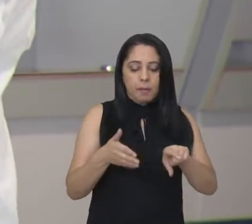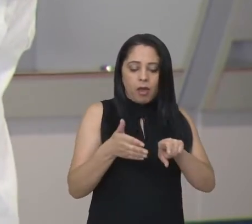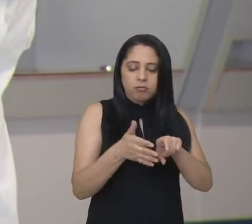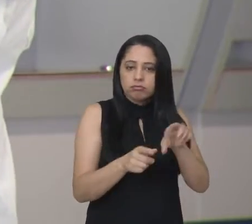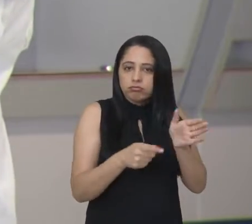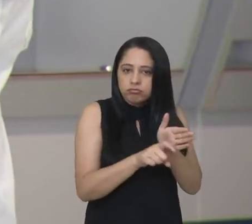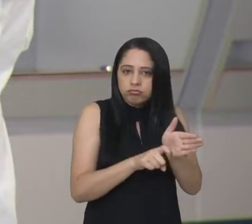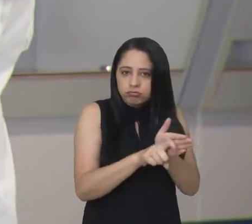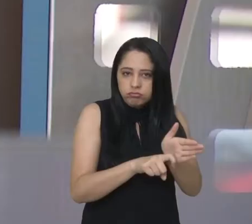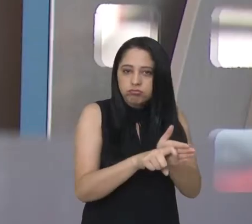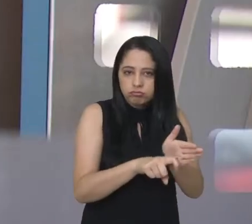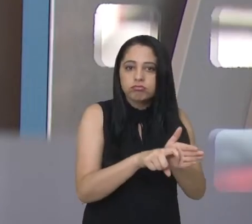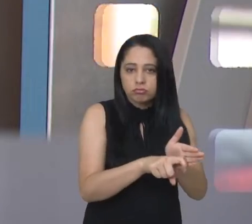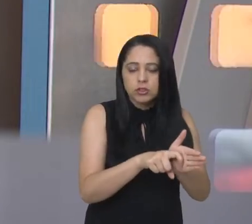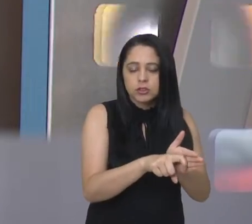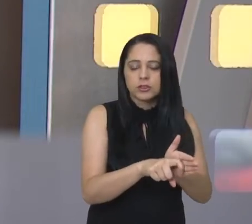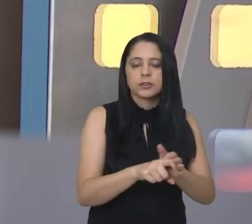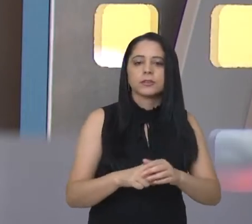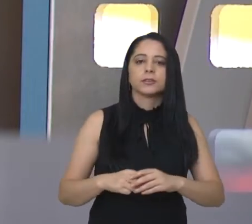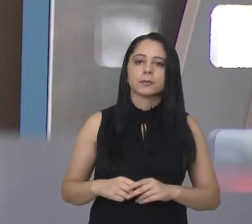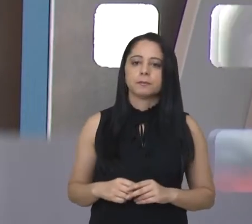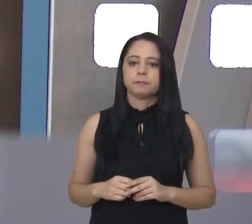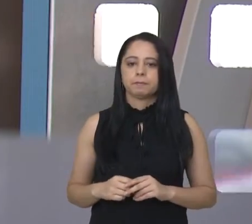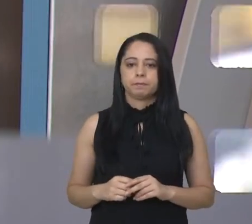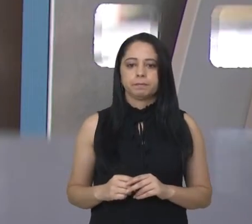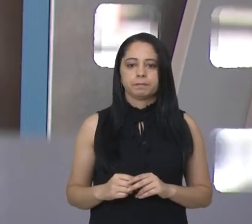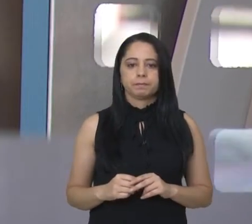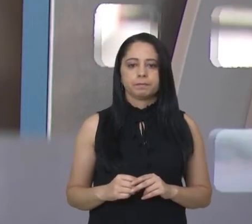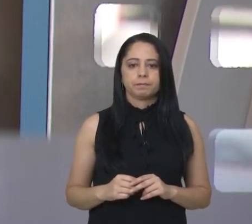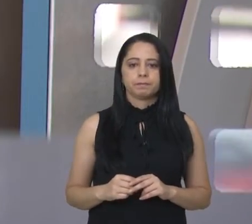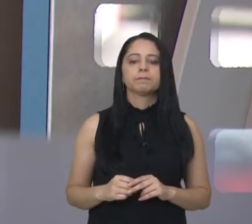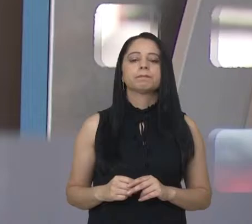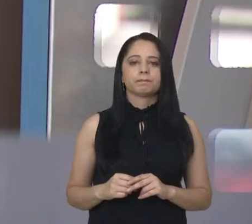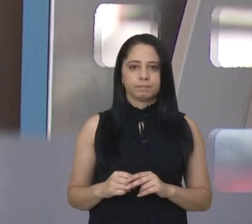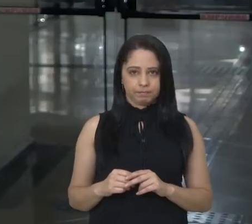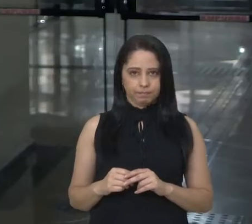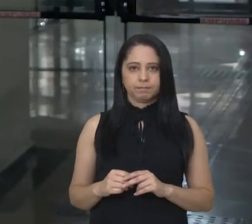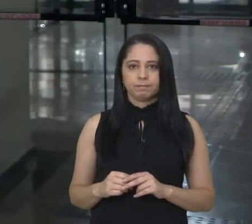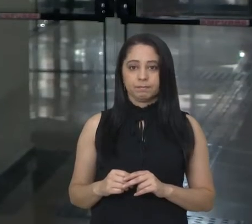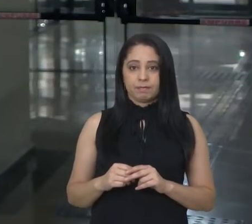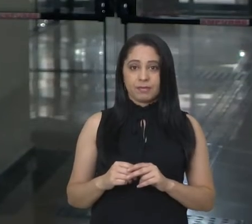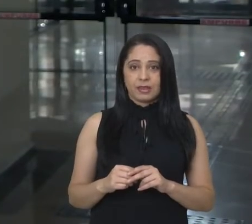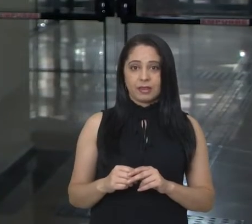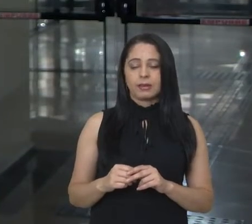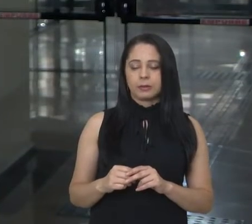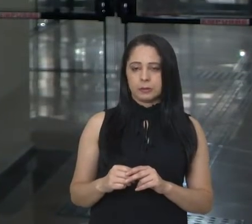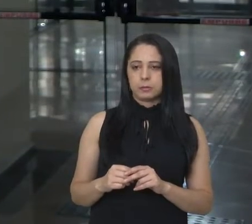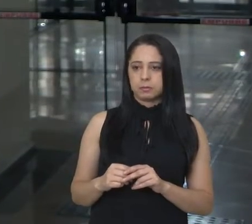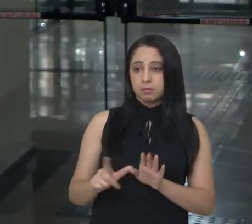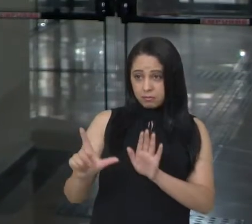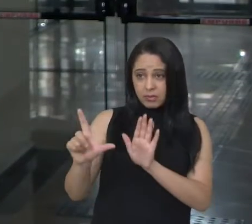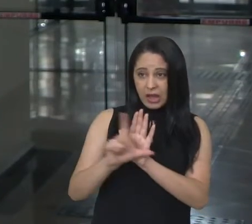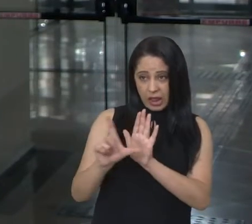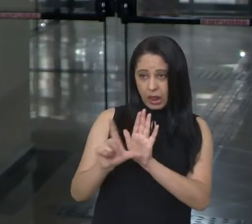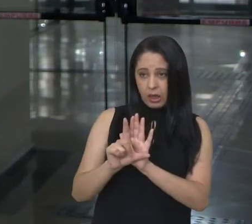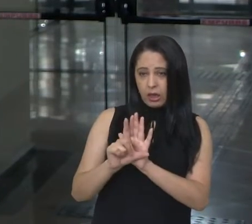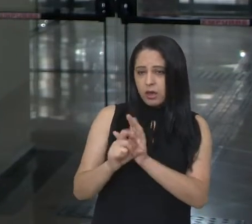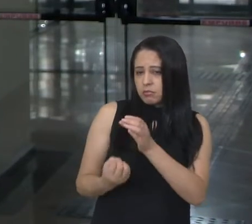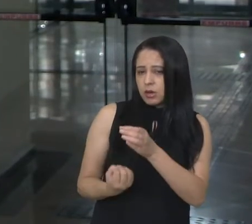com o uso de clientes com cadeiras de rodas e também de baixa estatura. Essa lei foi criada por um grupo